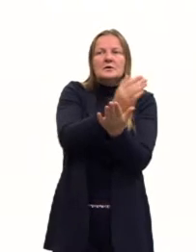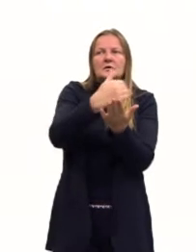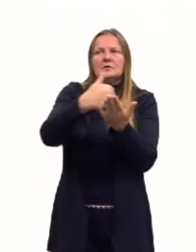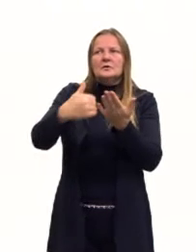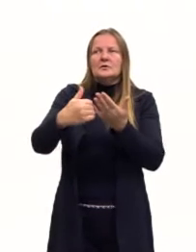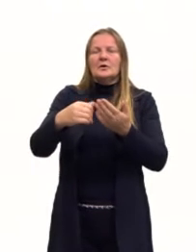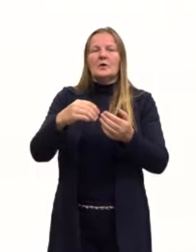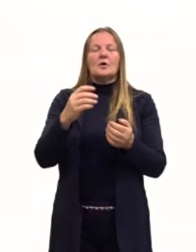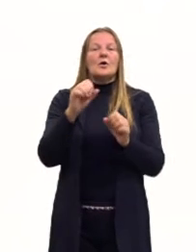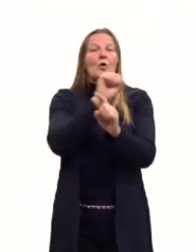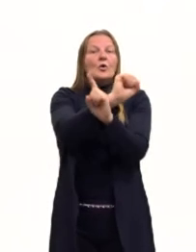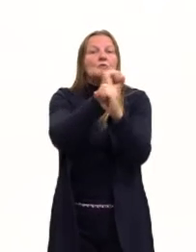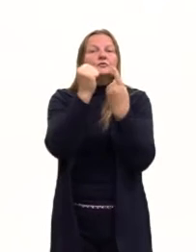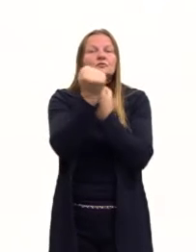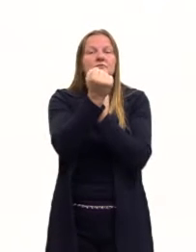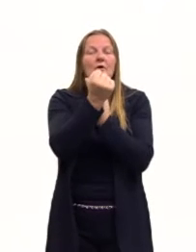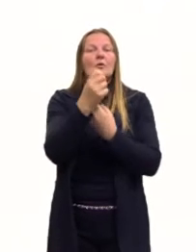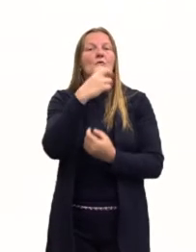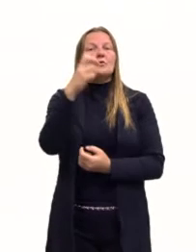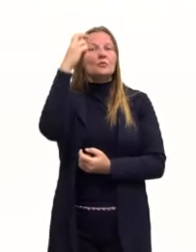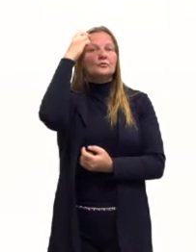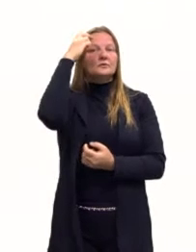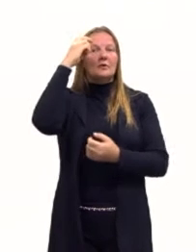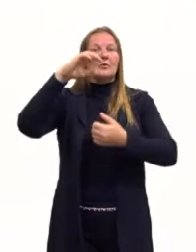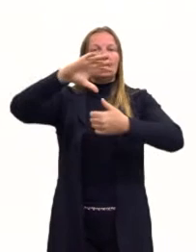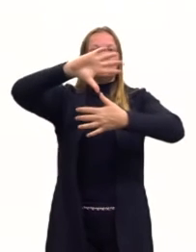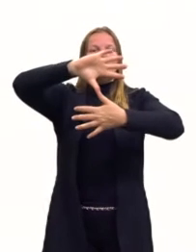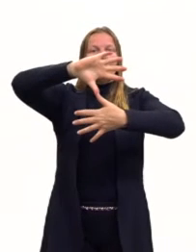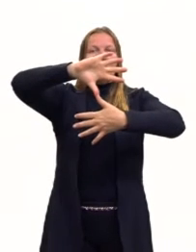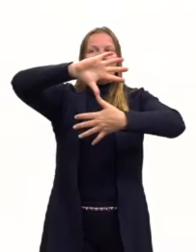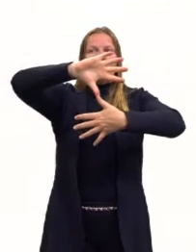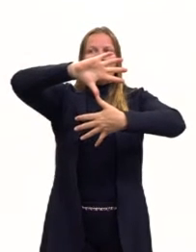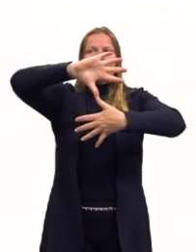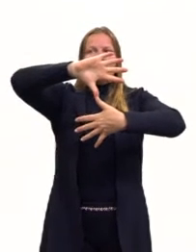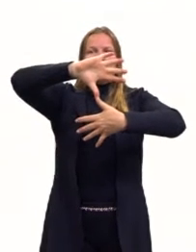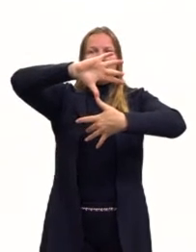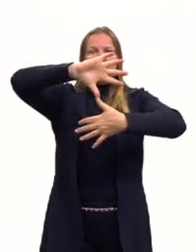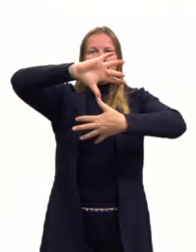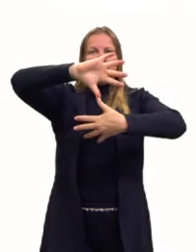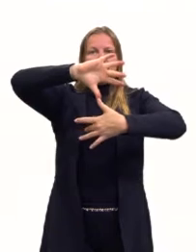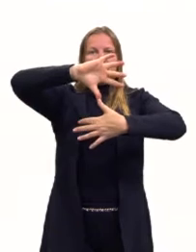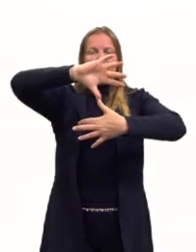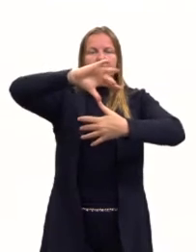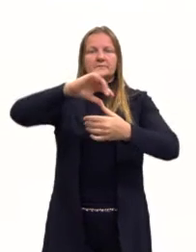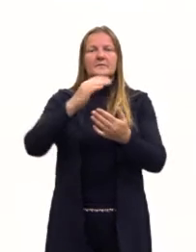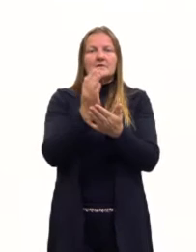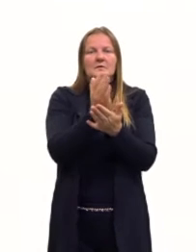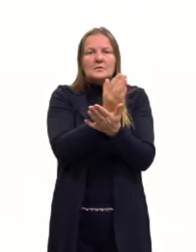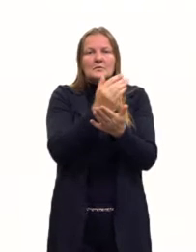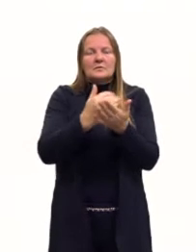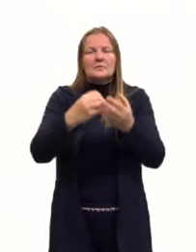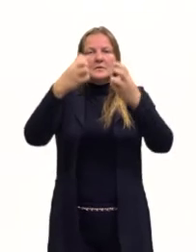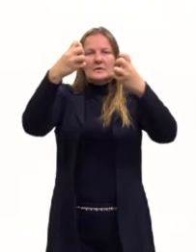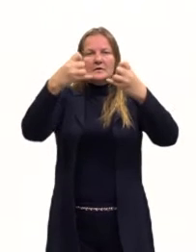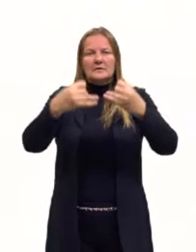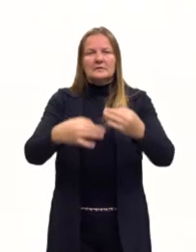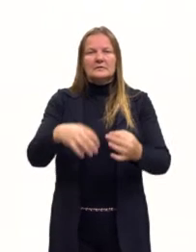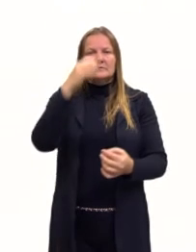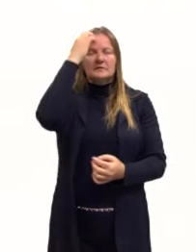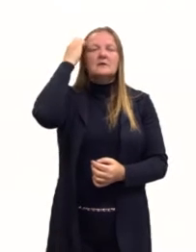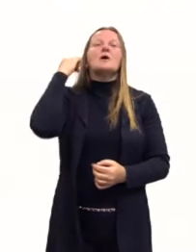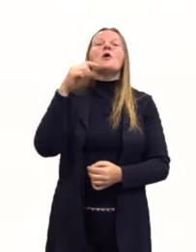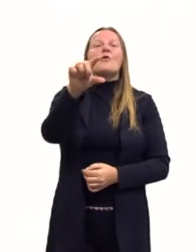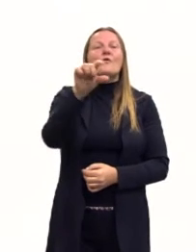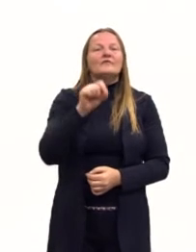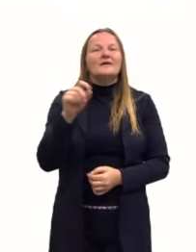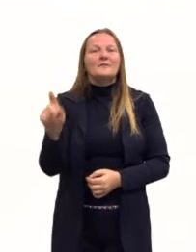social né cultural E para isso gurizada para essa divisão então explicar um pouquinho mais eu vou convidar meu colega